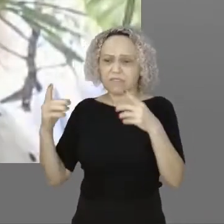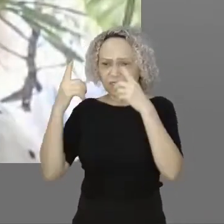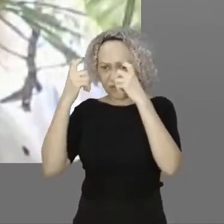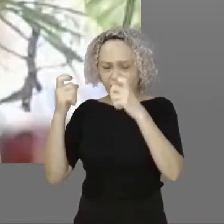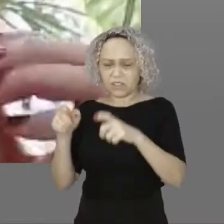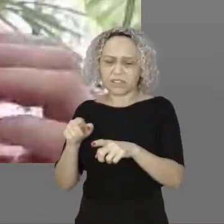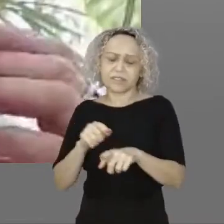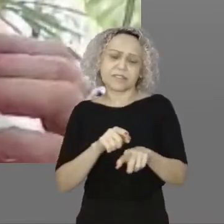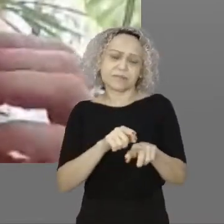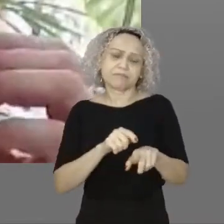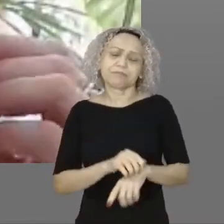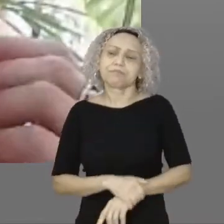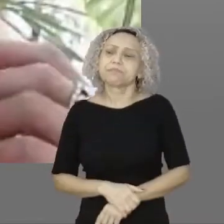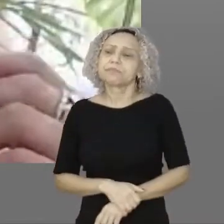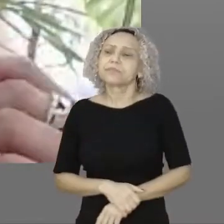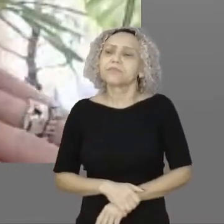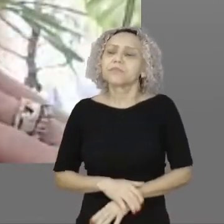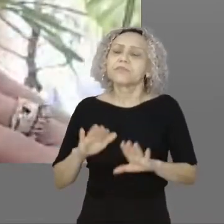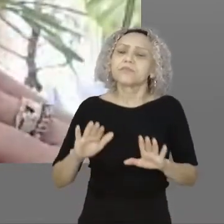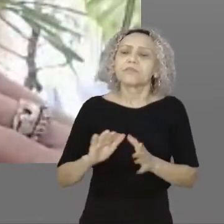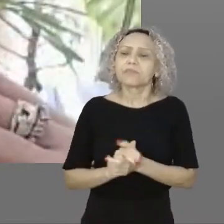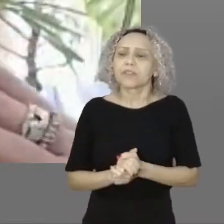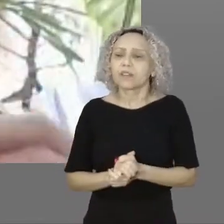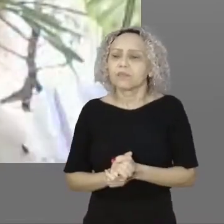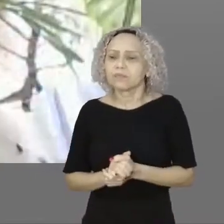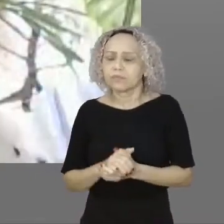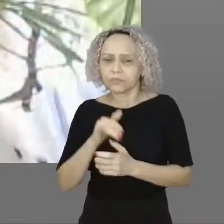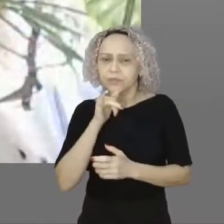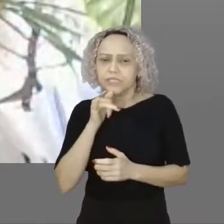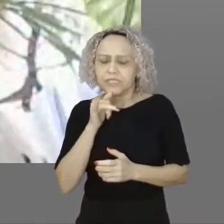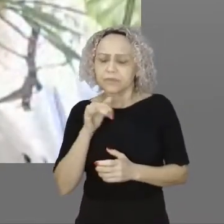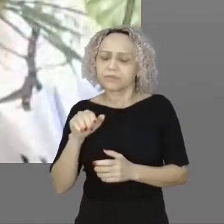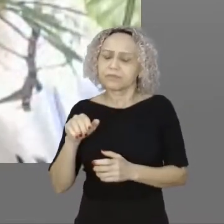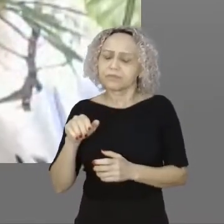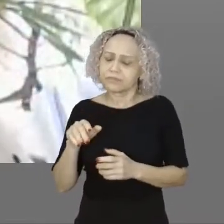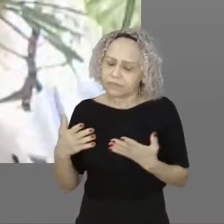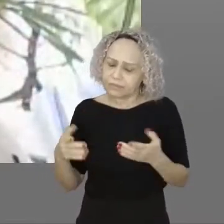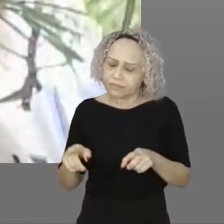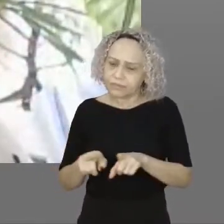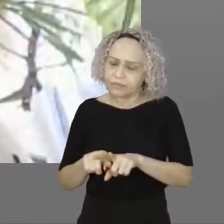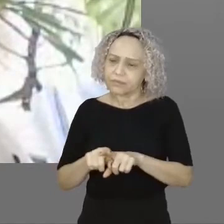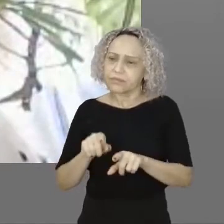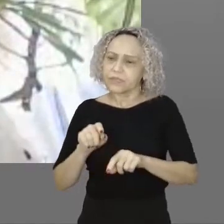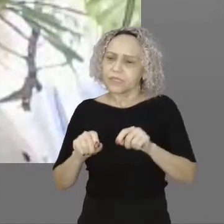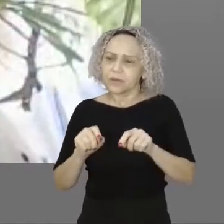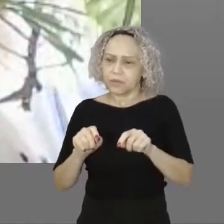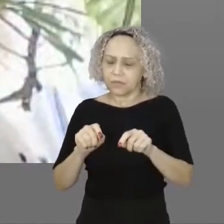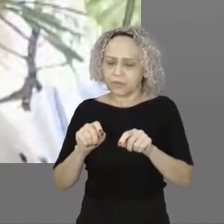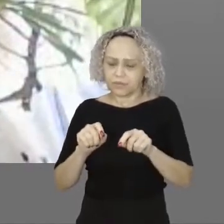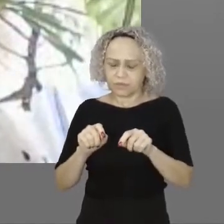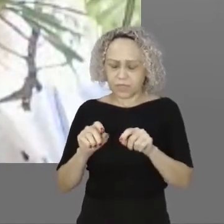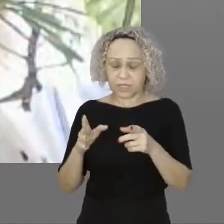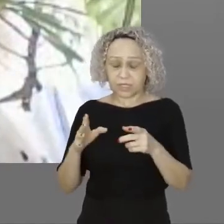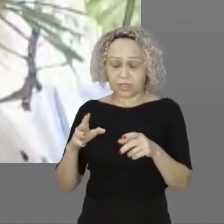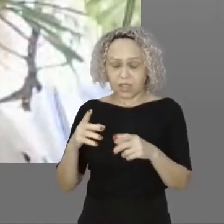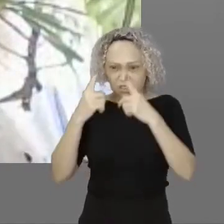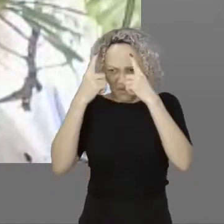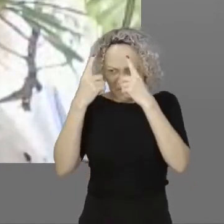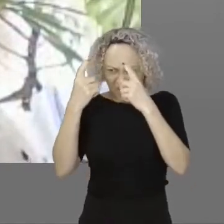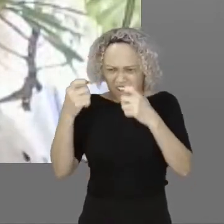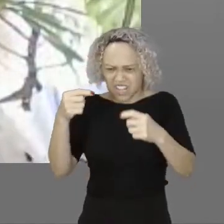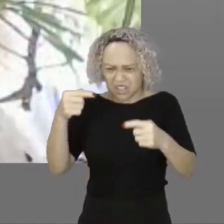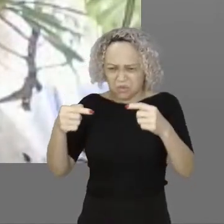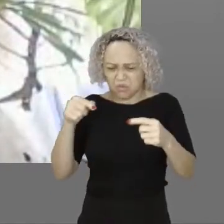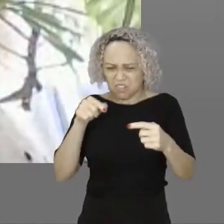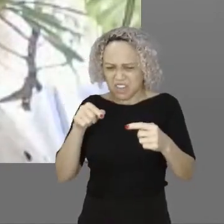estamos já desde já produzindo ações de enfrentamento às violências